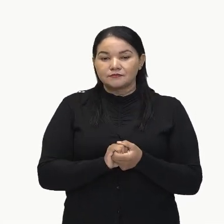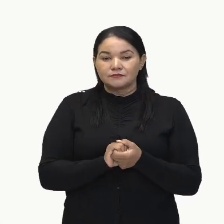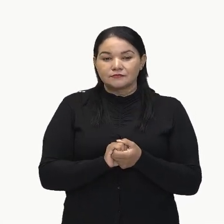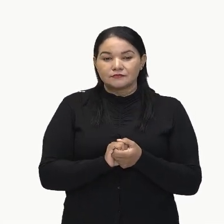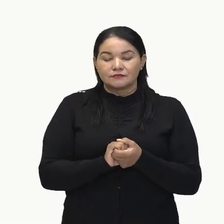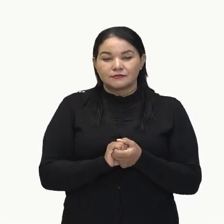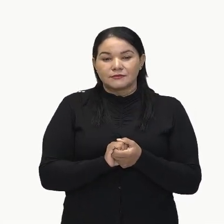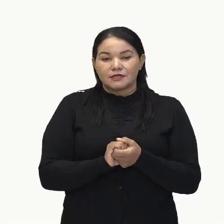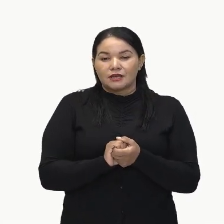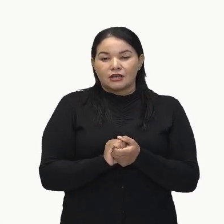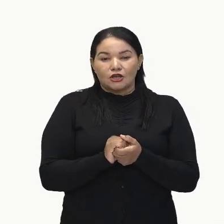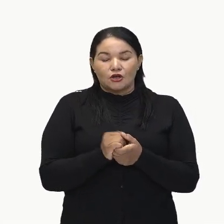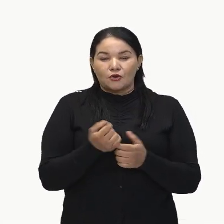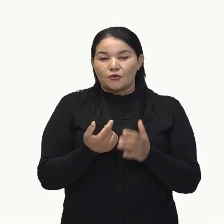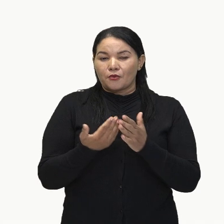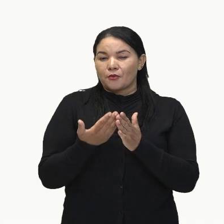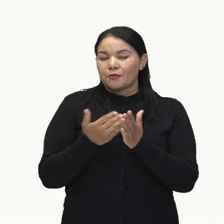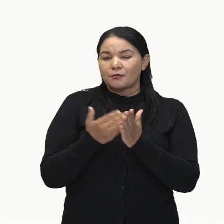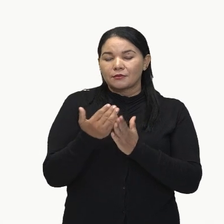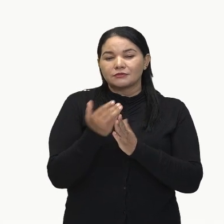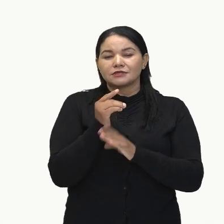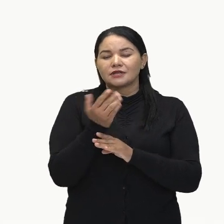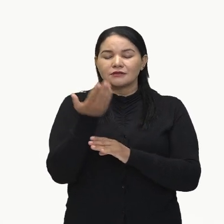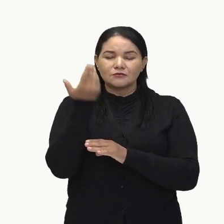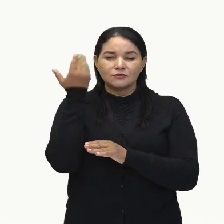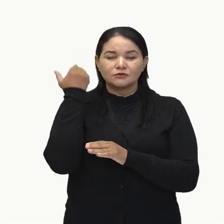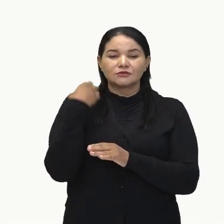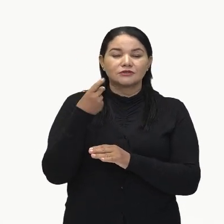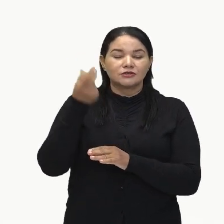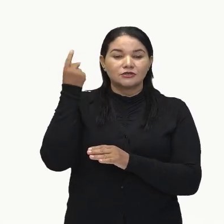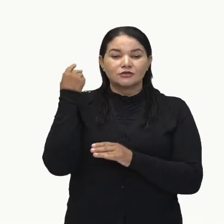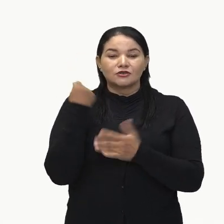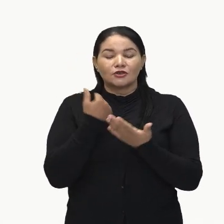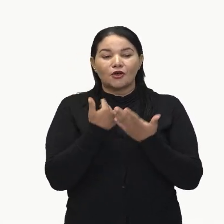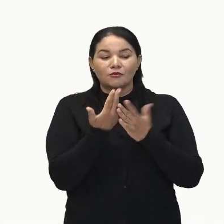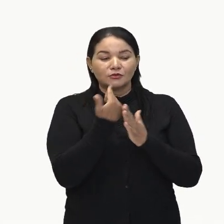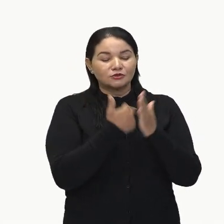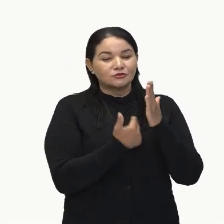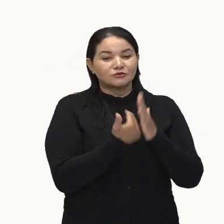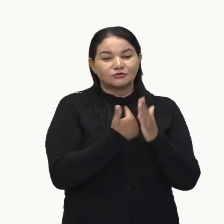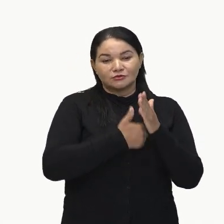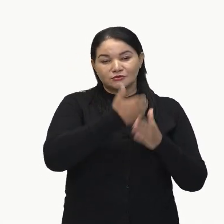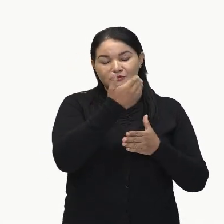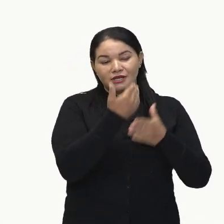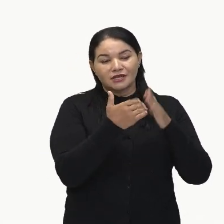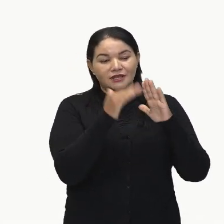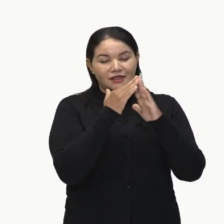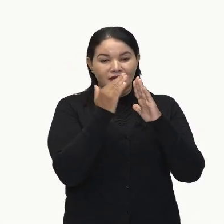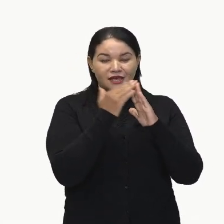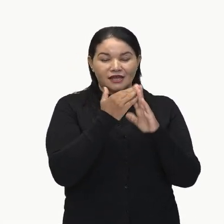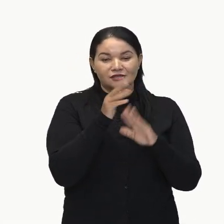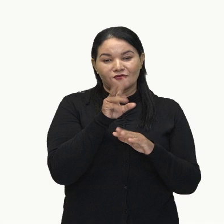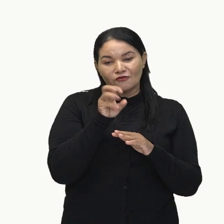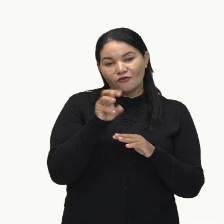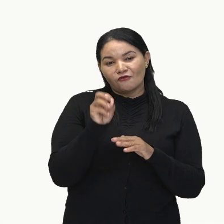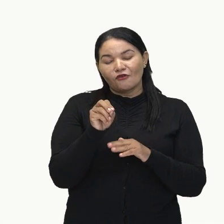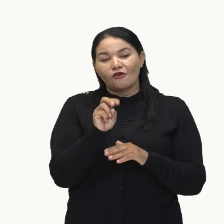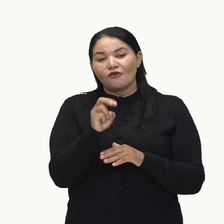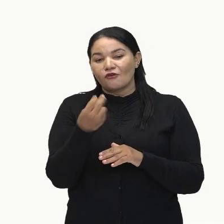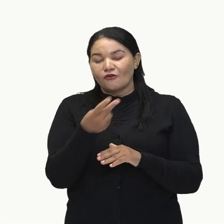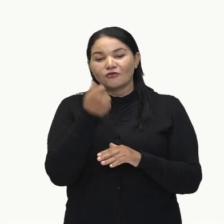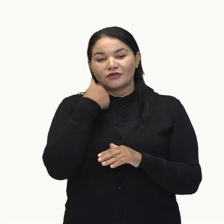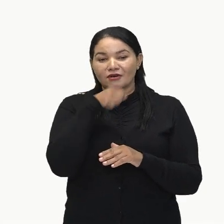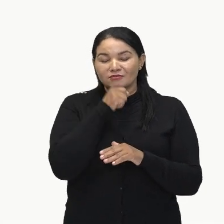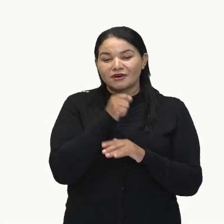arte rupestre, você fazendo as pinturas lá na parede da casa da sua avó, da sua mãe, que ficavam falando,